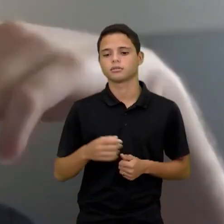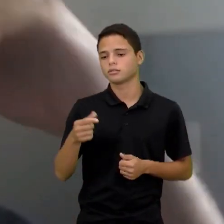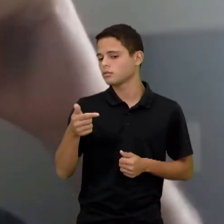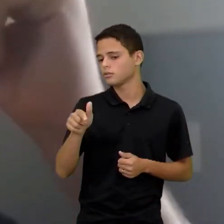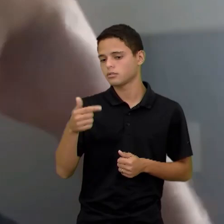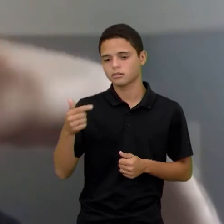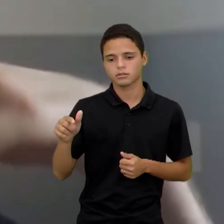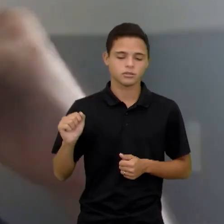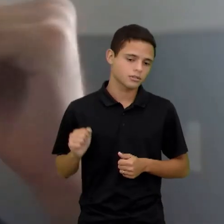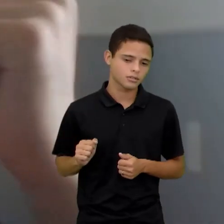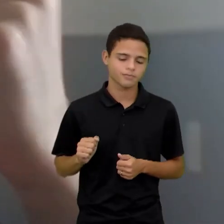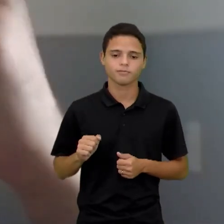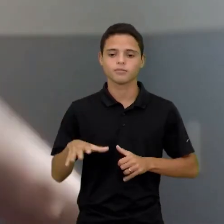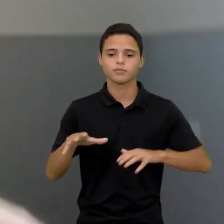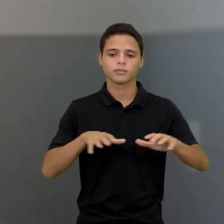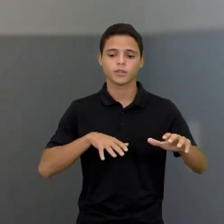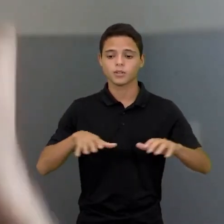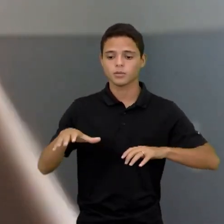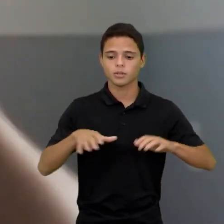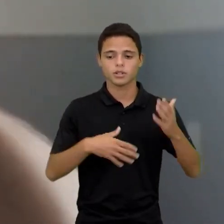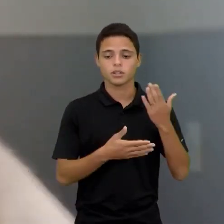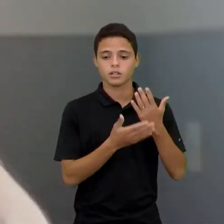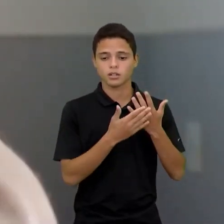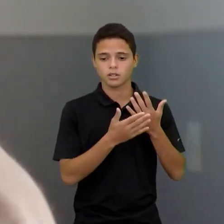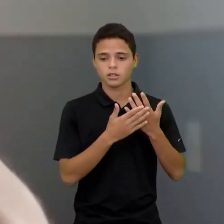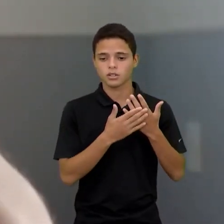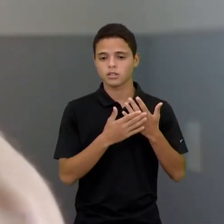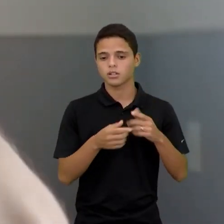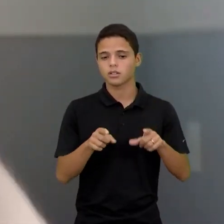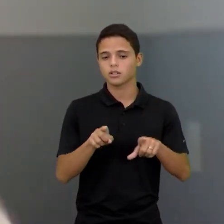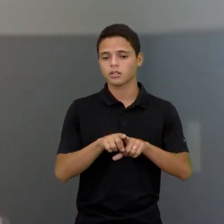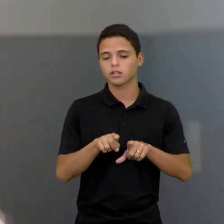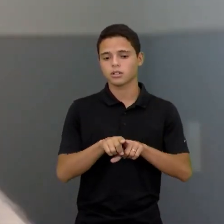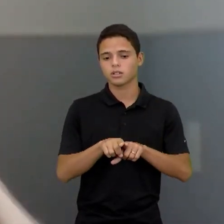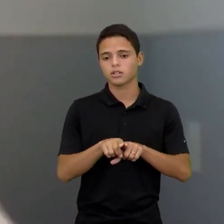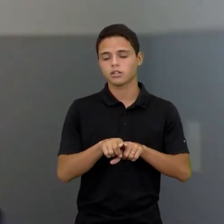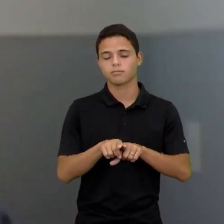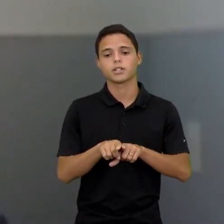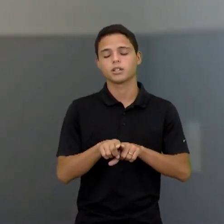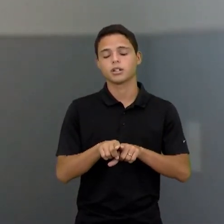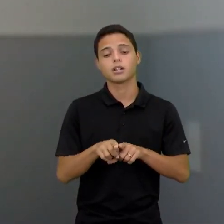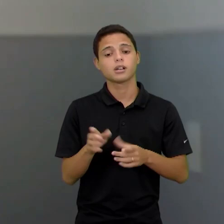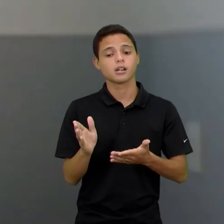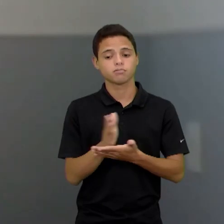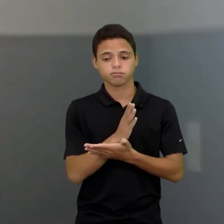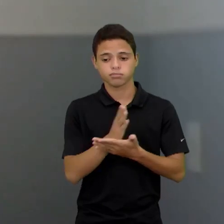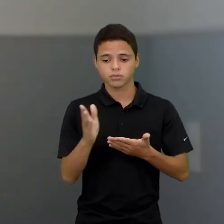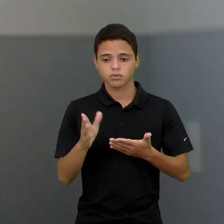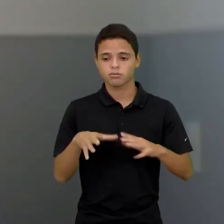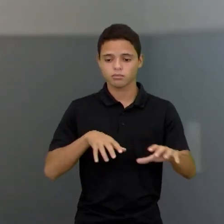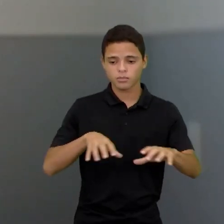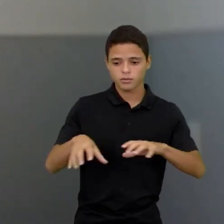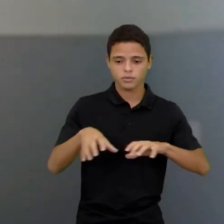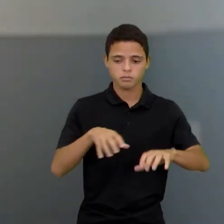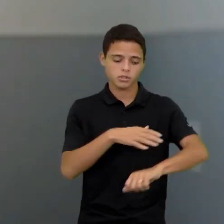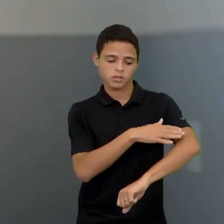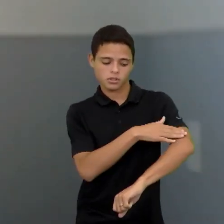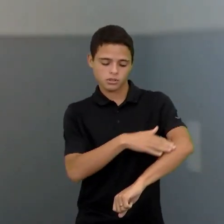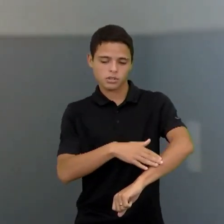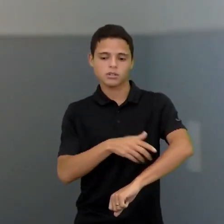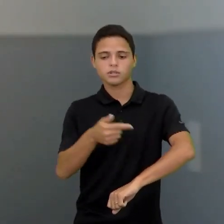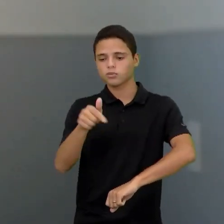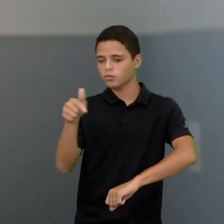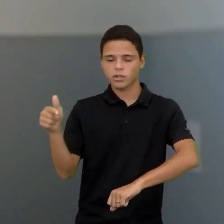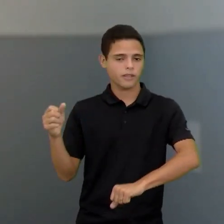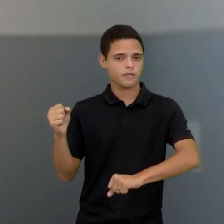dos dedos da mão e também algum comprometimento dos braços. Eu mexo os braços, mas não tenho a